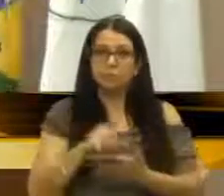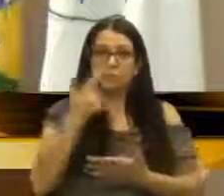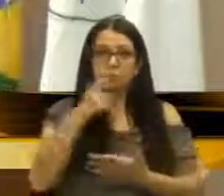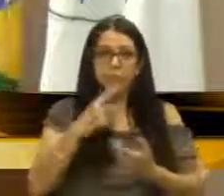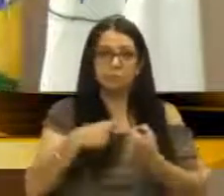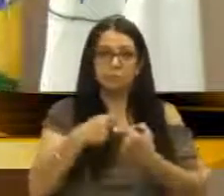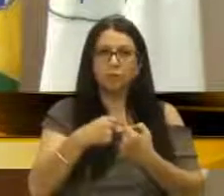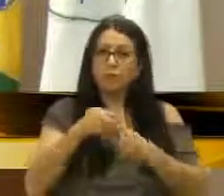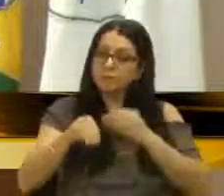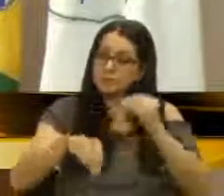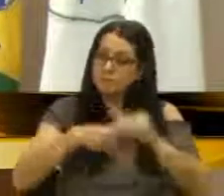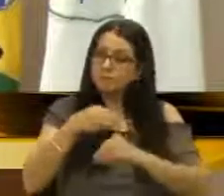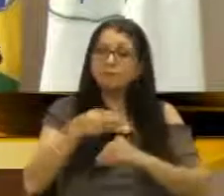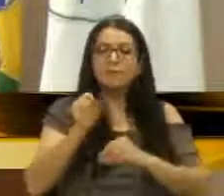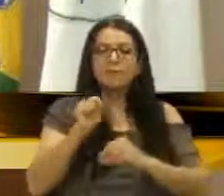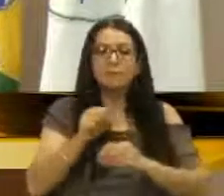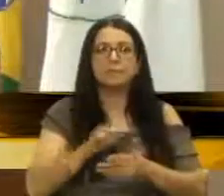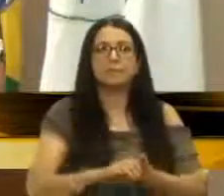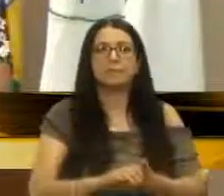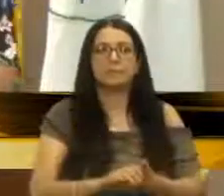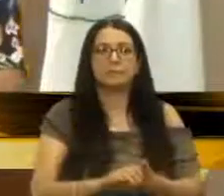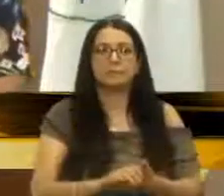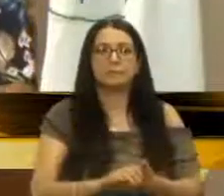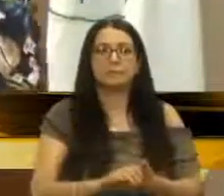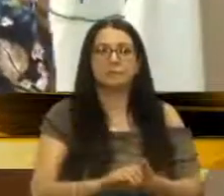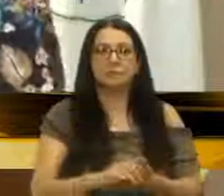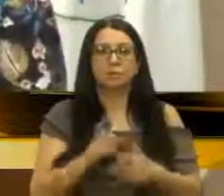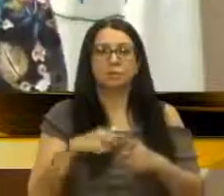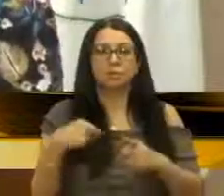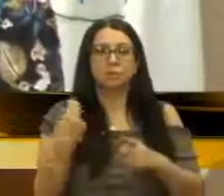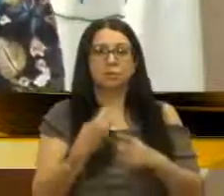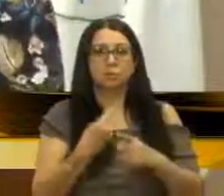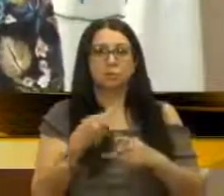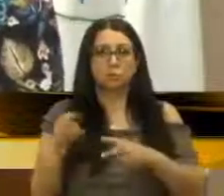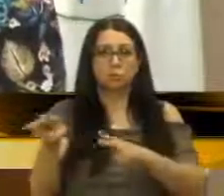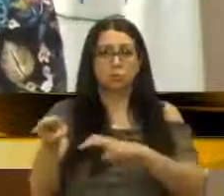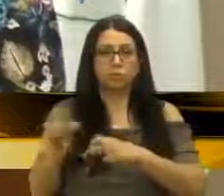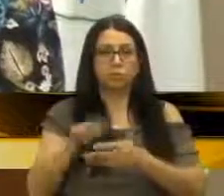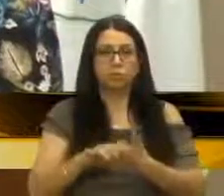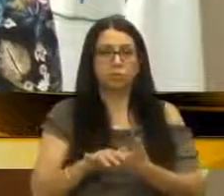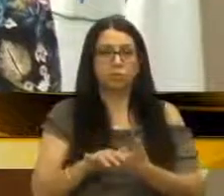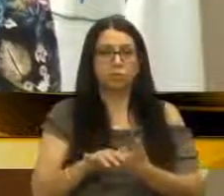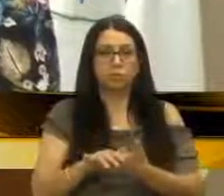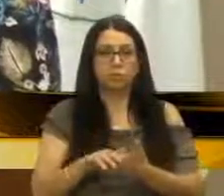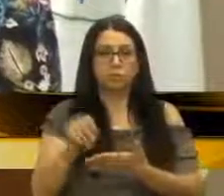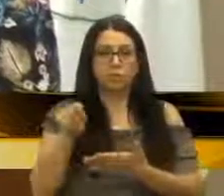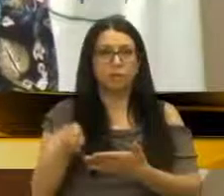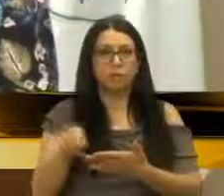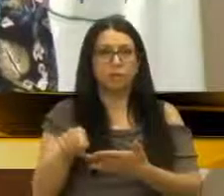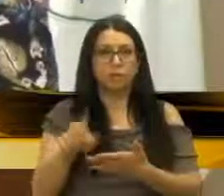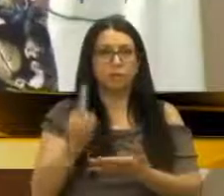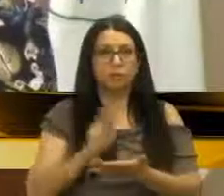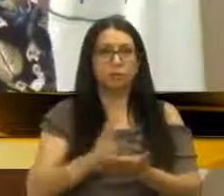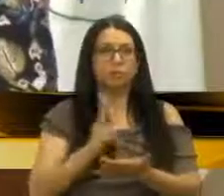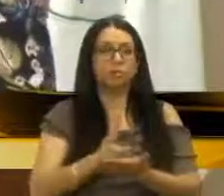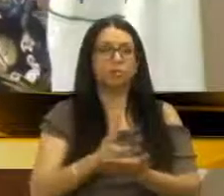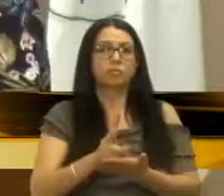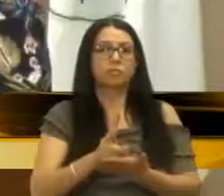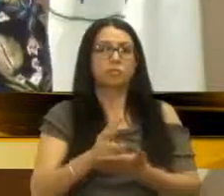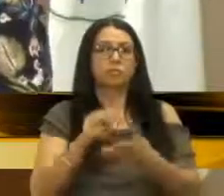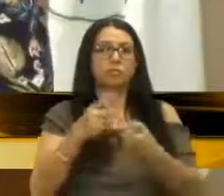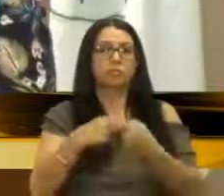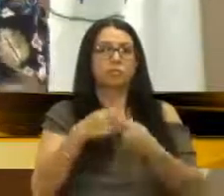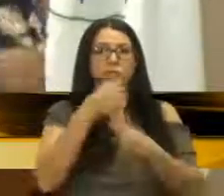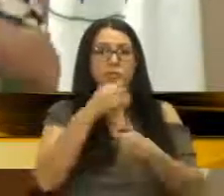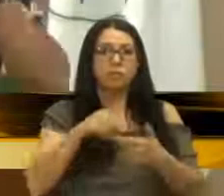município tem que se envolver se em pesado nessa questão porque o nosso produtor rural ele é ele está mantendo praticamente na cidade de